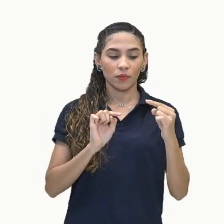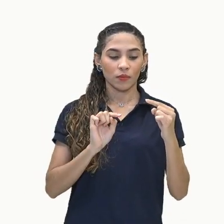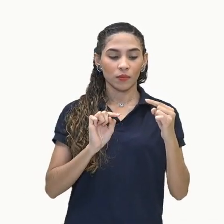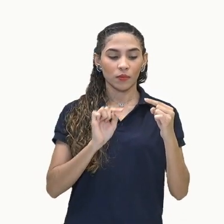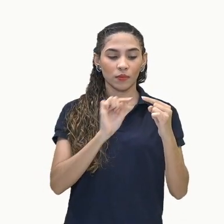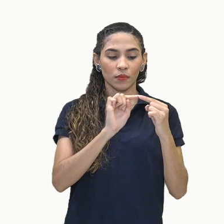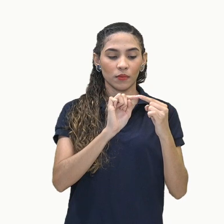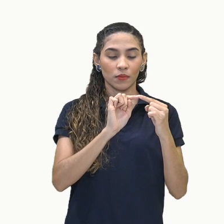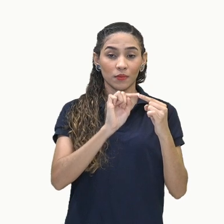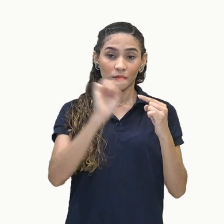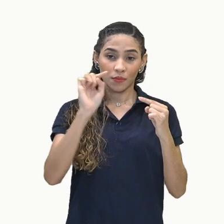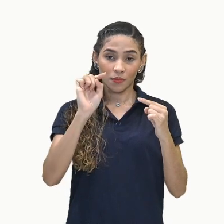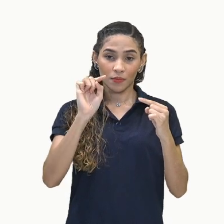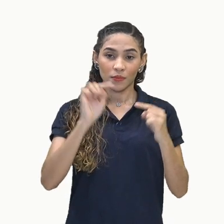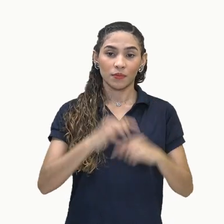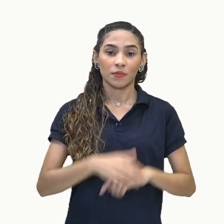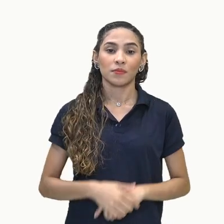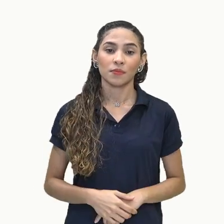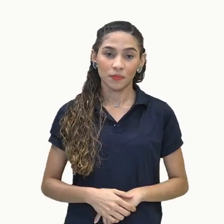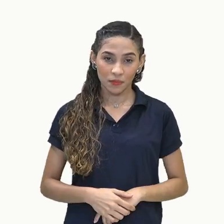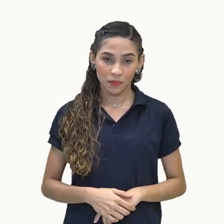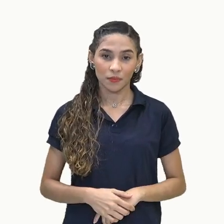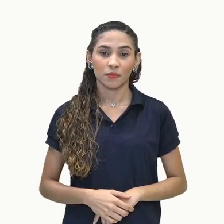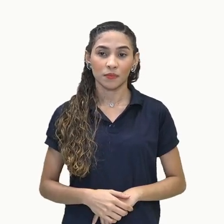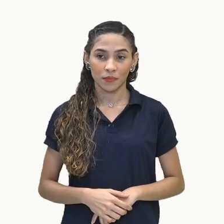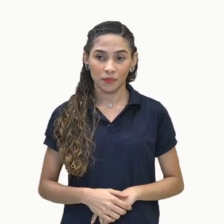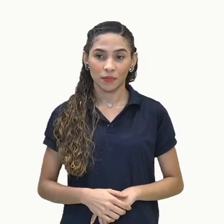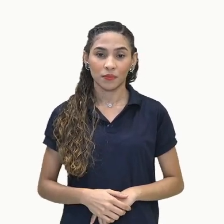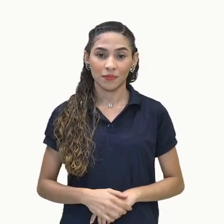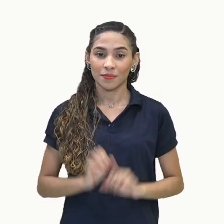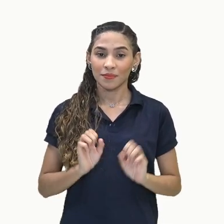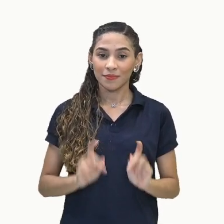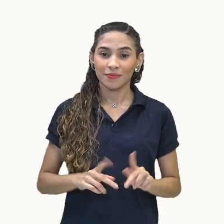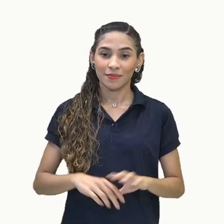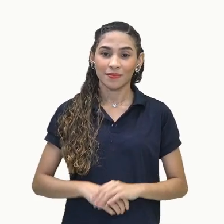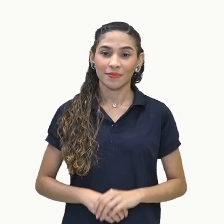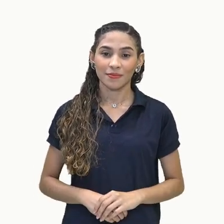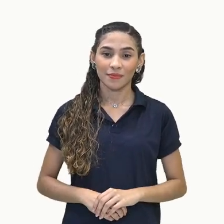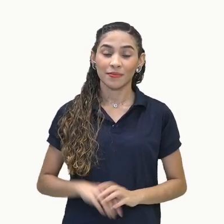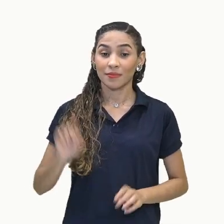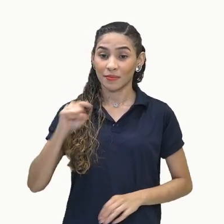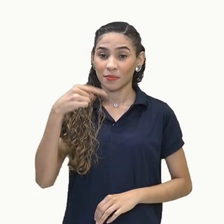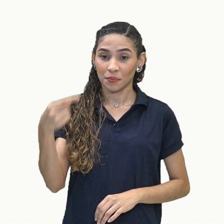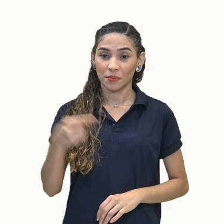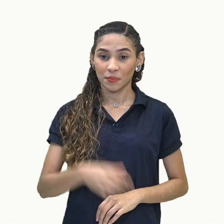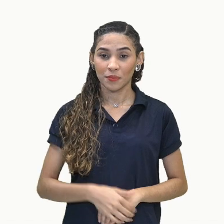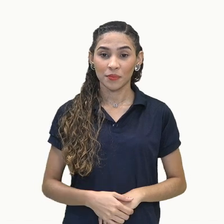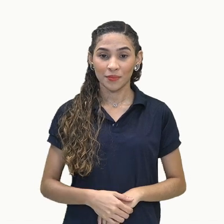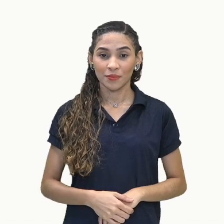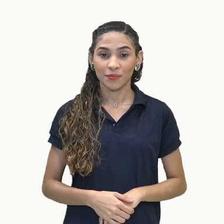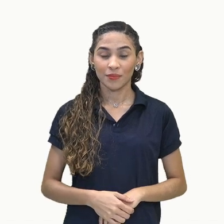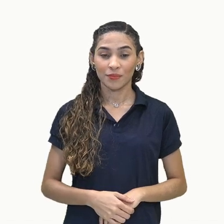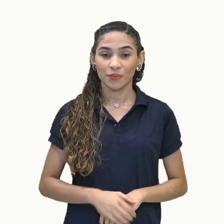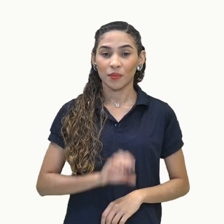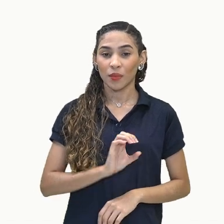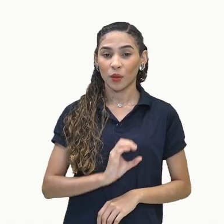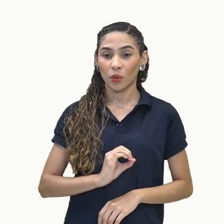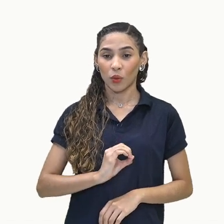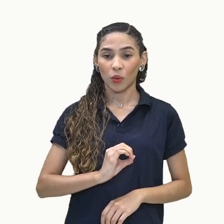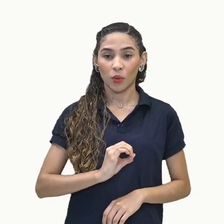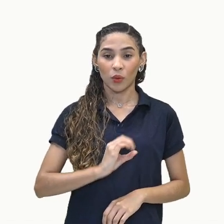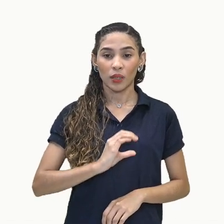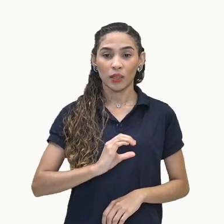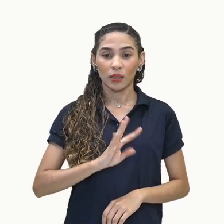5, 6, 7. Tá bom? Nosso próximo, o